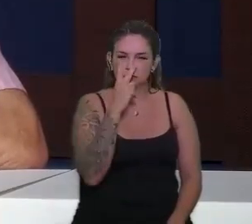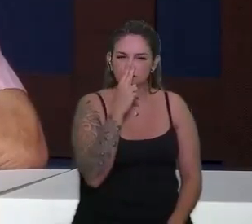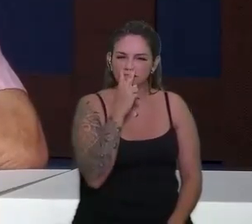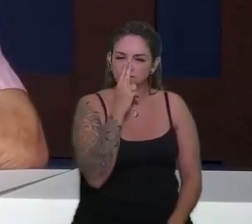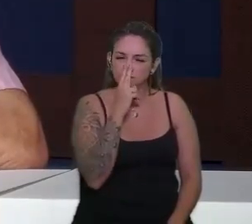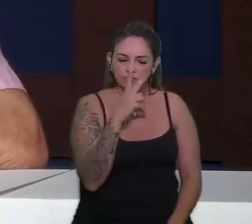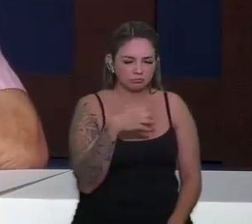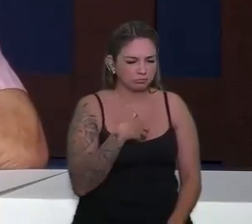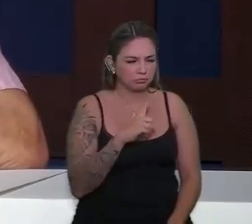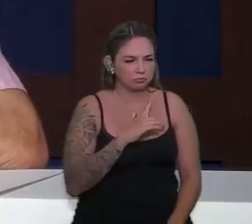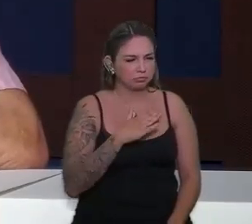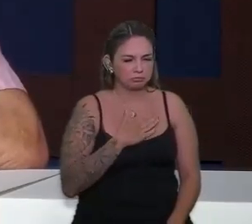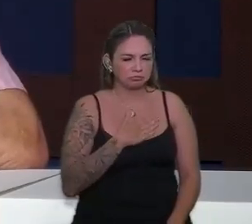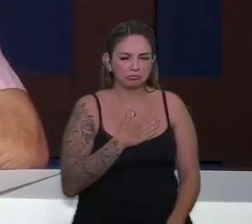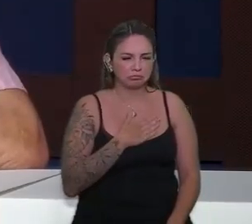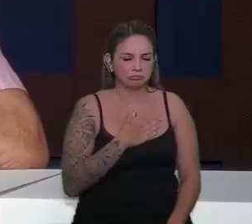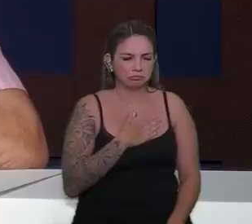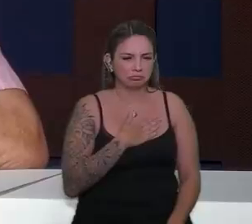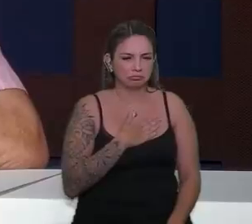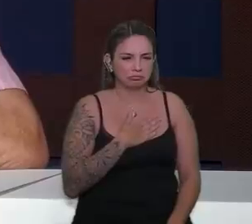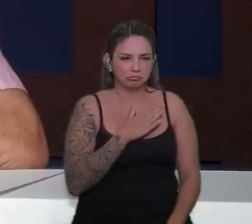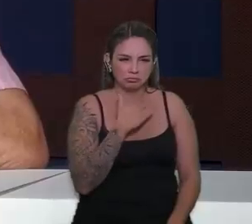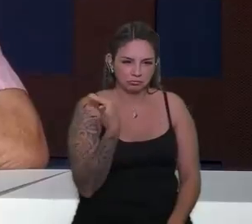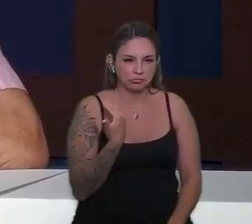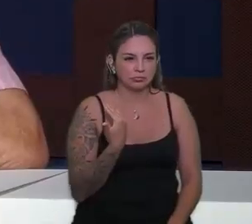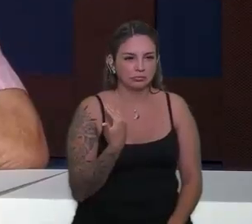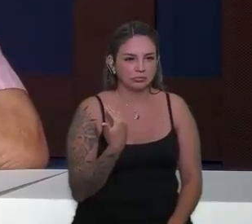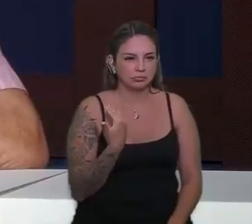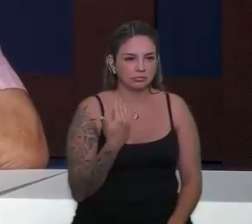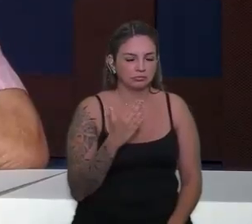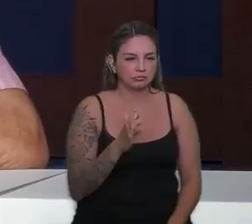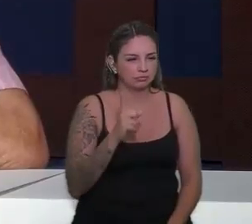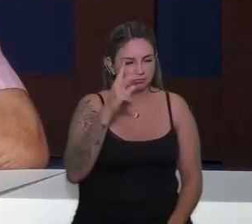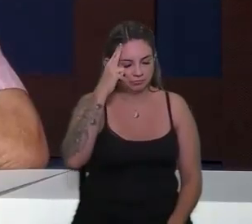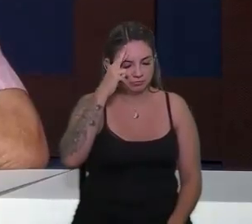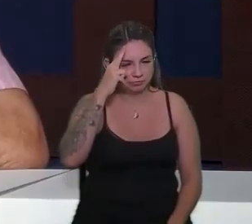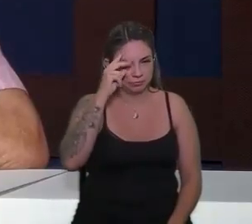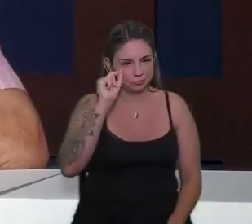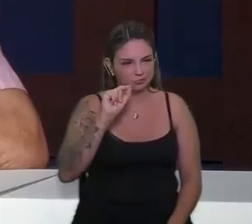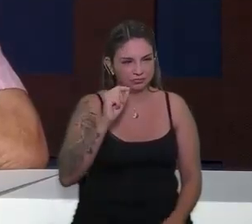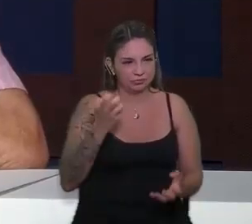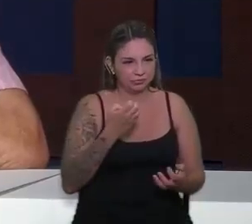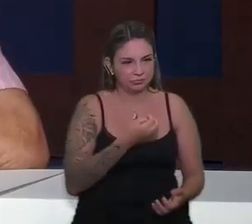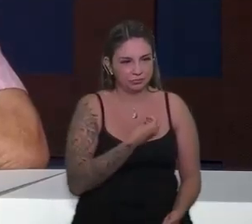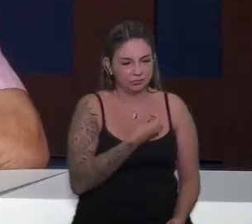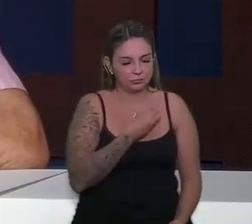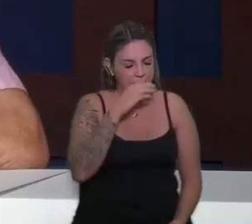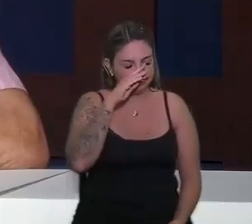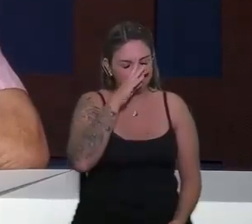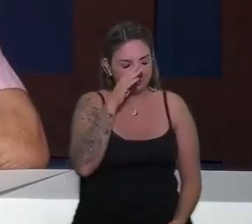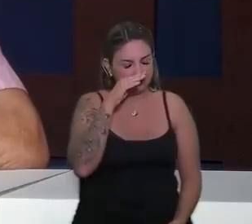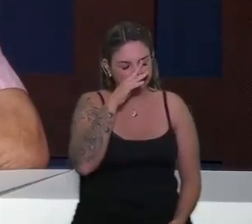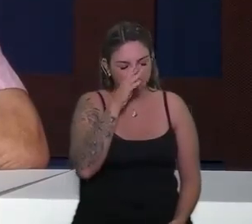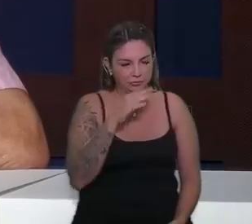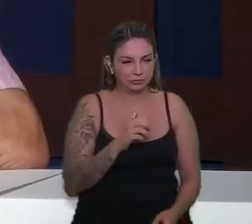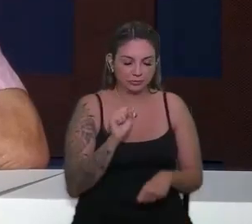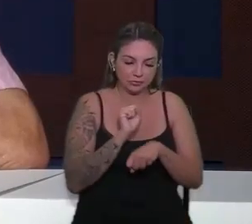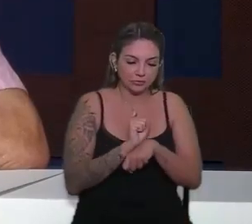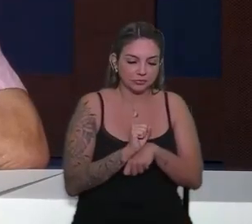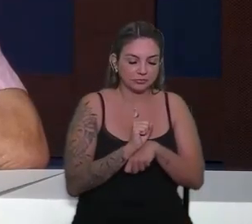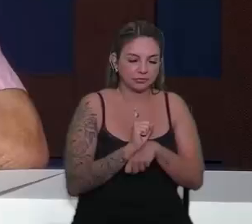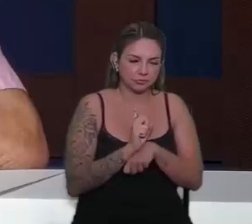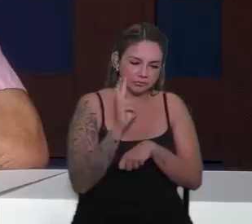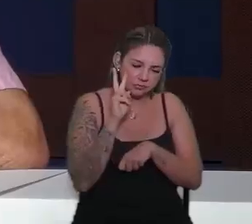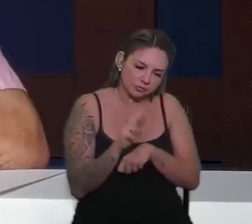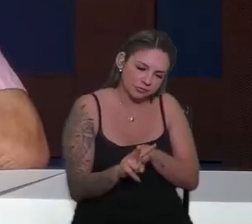parece incomodar-se comigo. Morre por já não se lembrar de querer viver. Paro